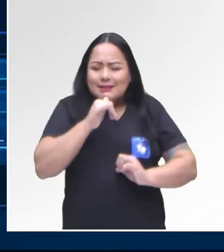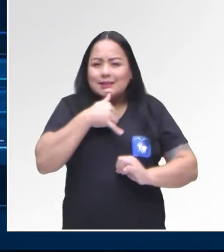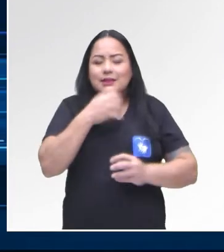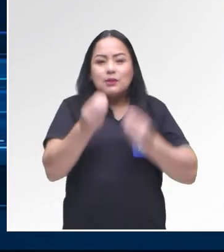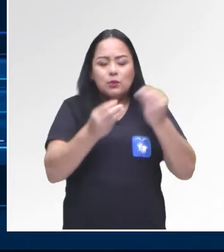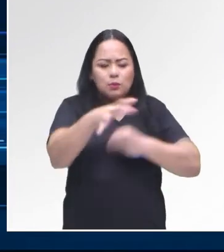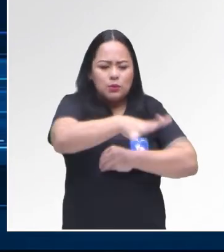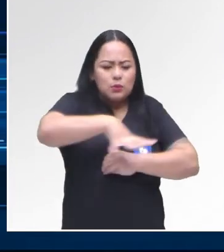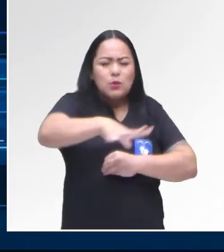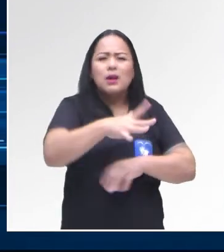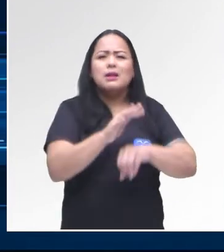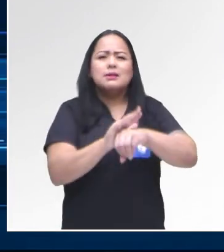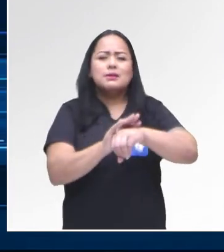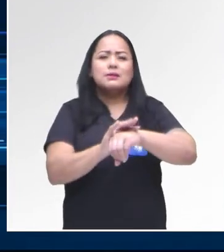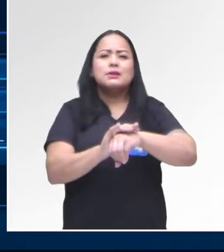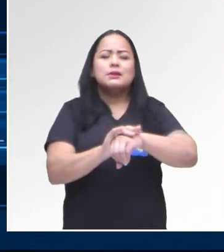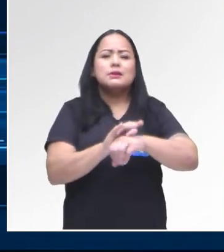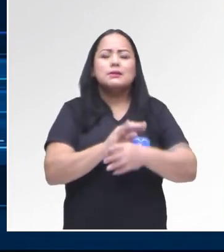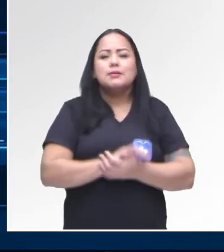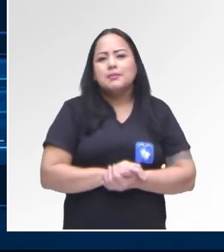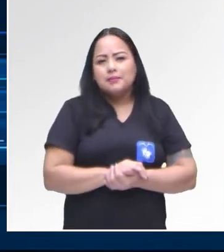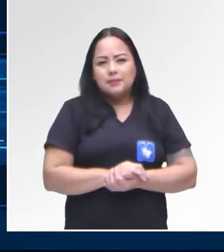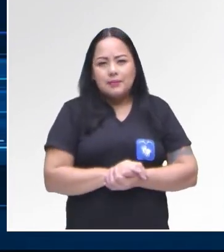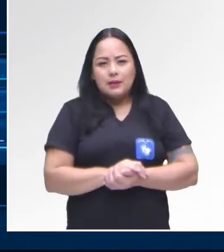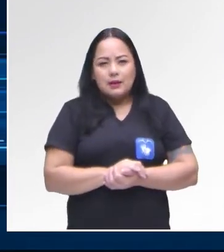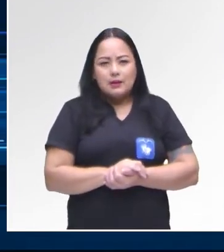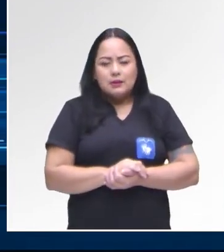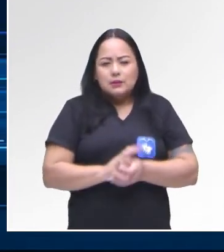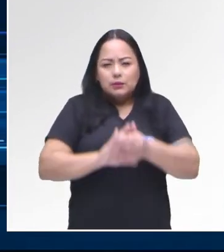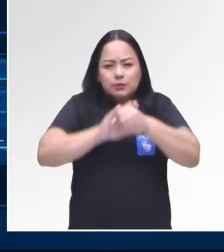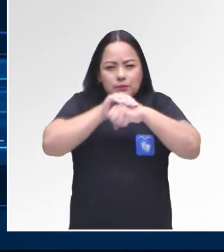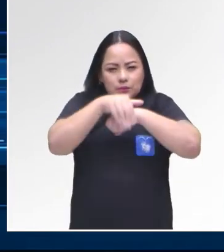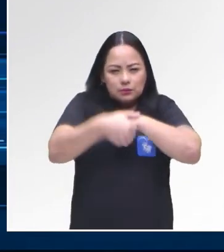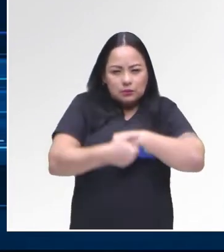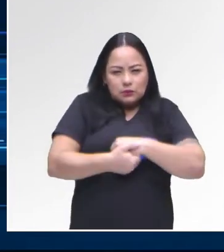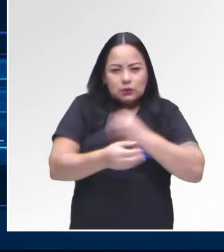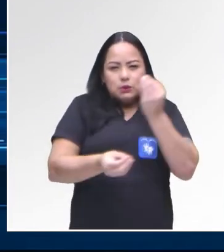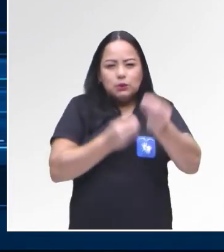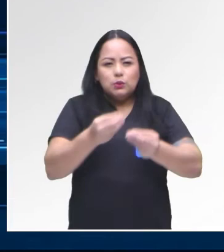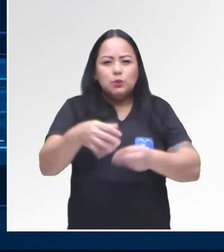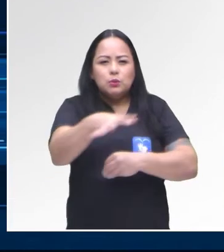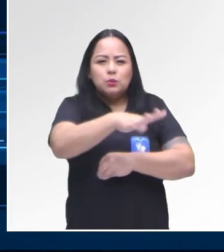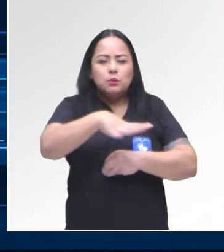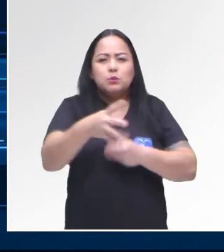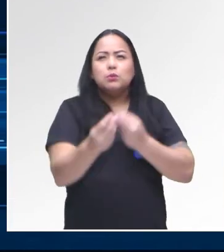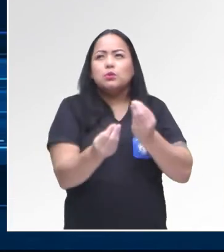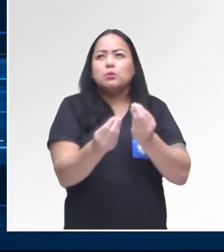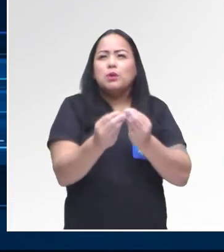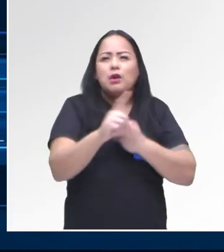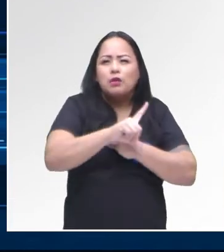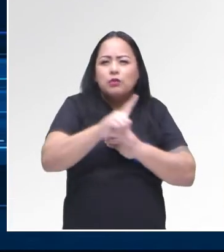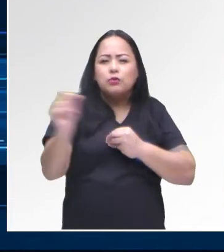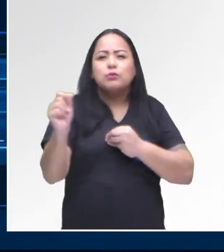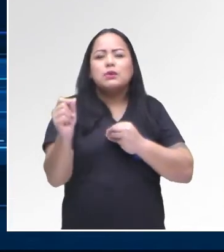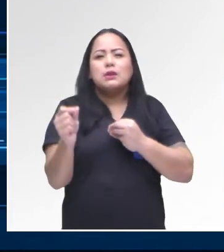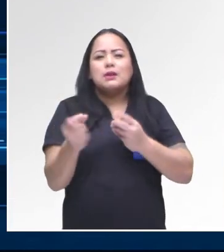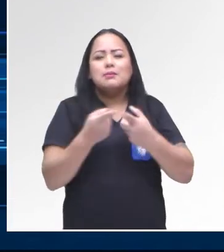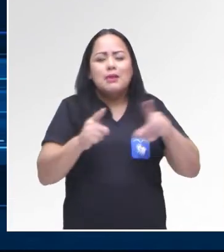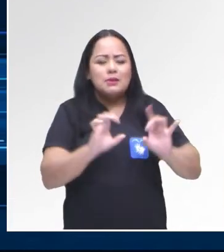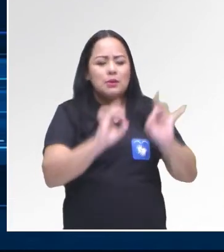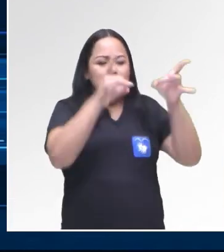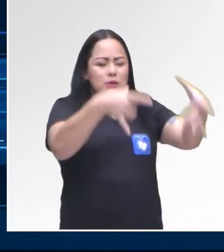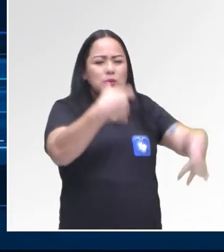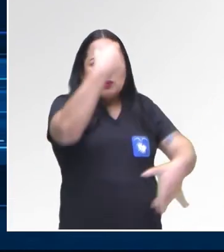lugares doentios. À noite, como válvula de escape. No abandono eu